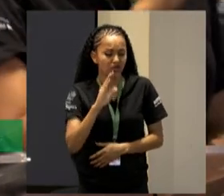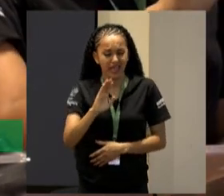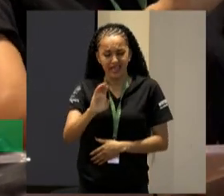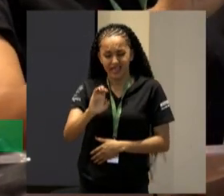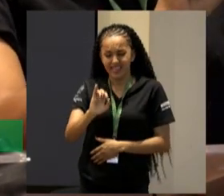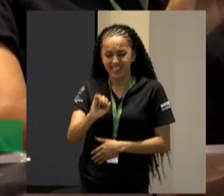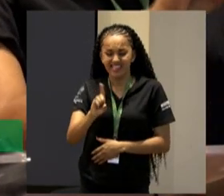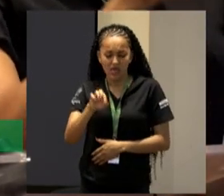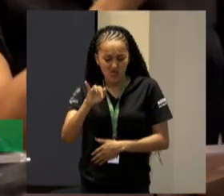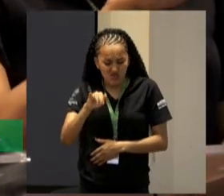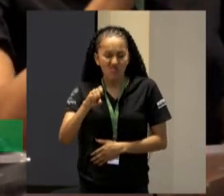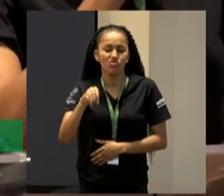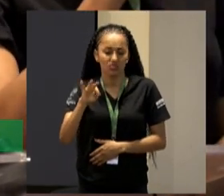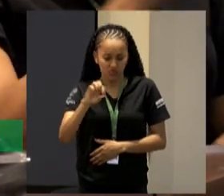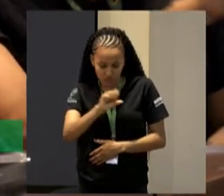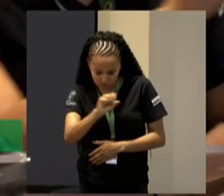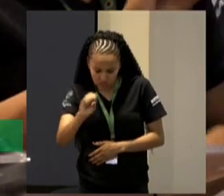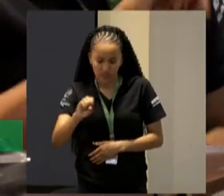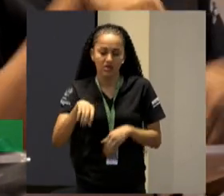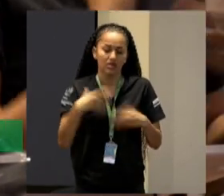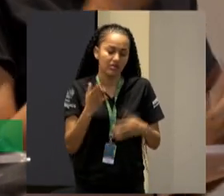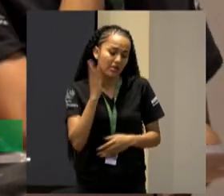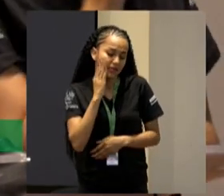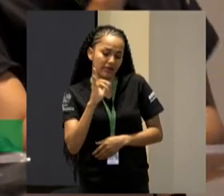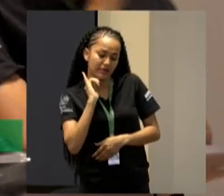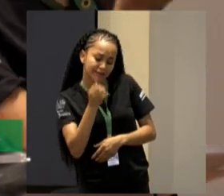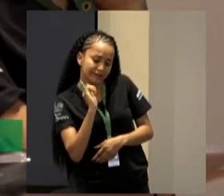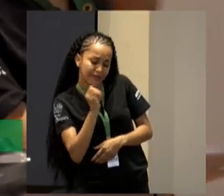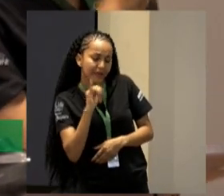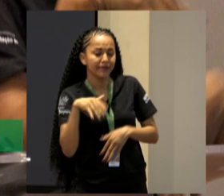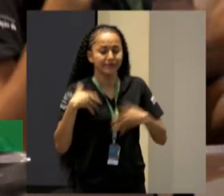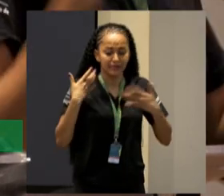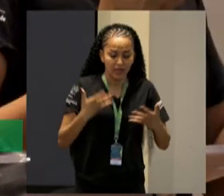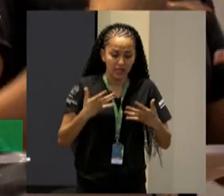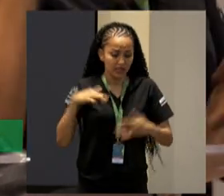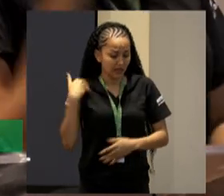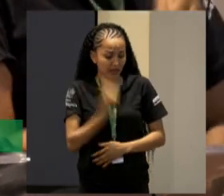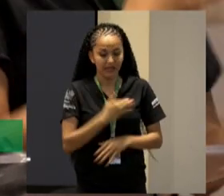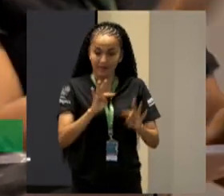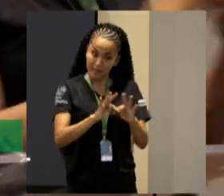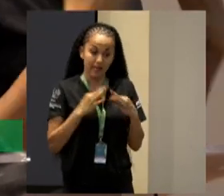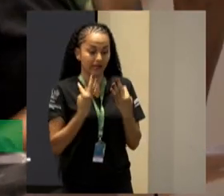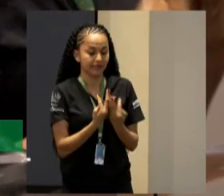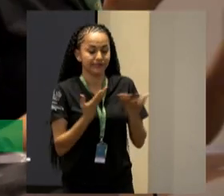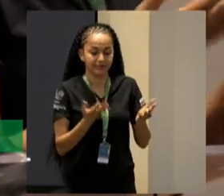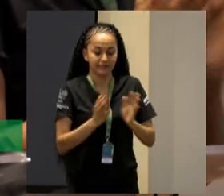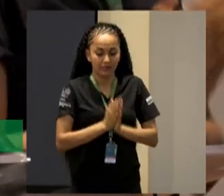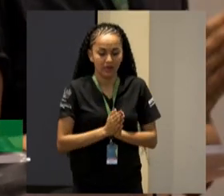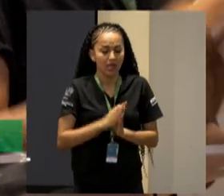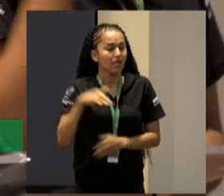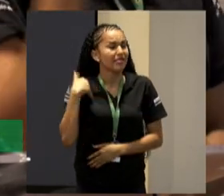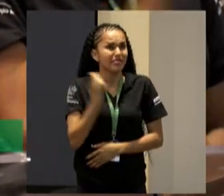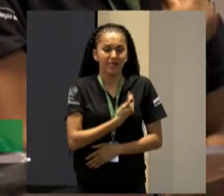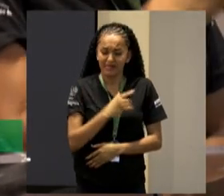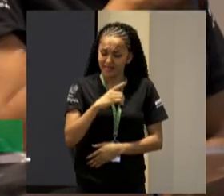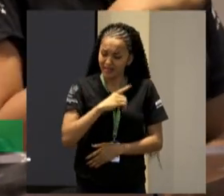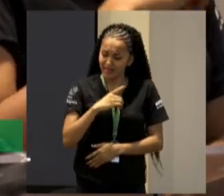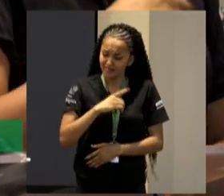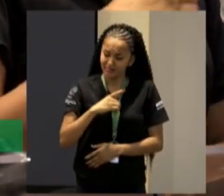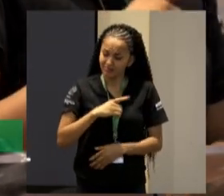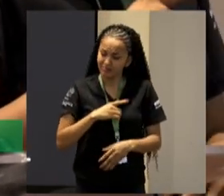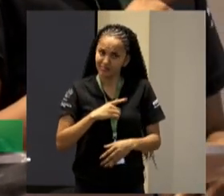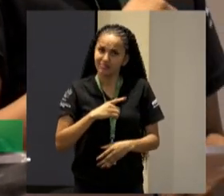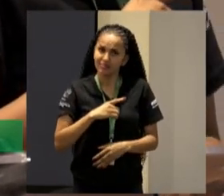Delfonso e sabíamos, a partir da contação das histórias das nossas famílias. Nós ainda tínhamos griô